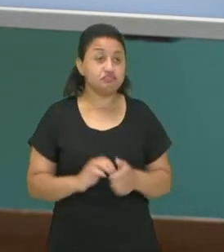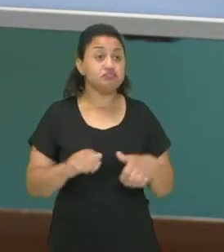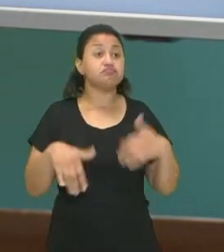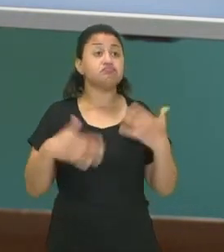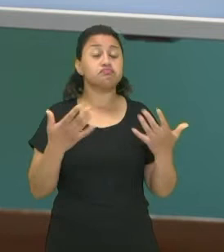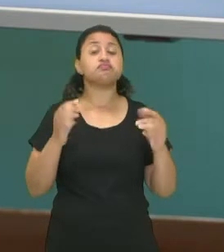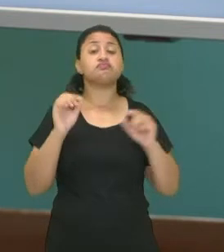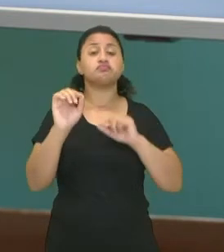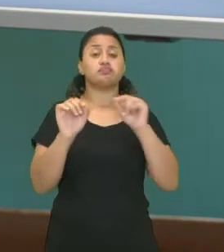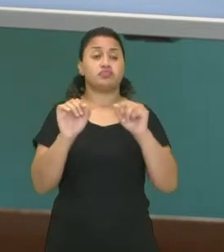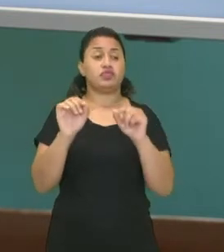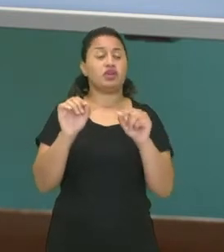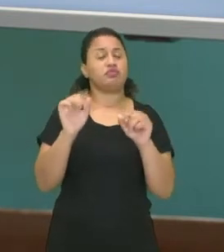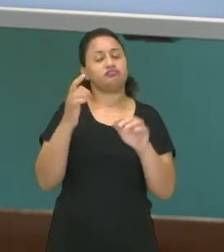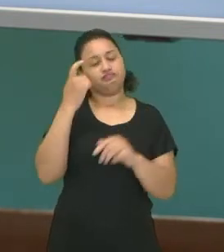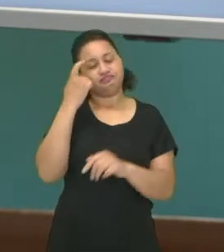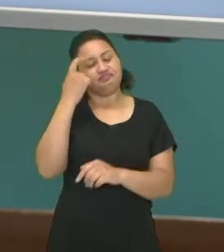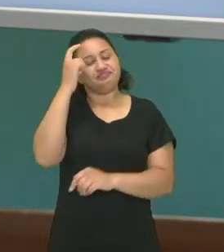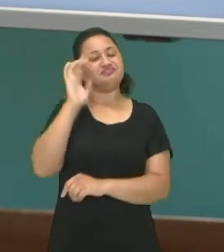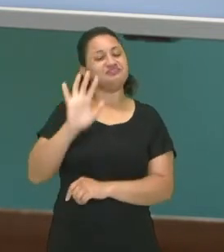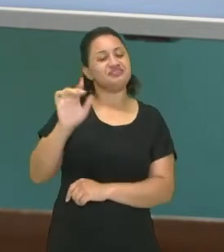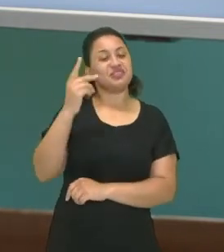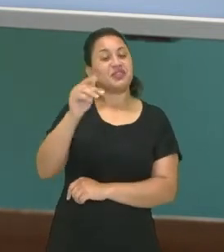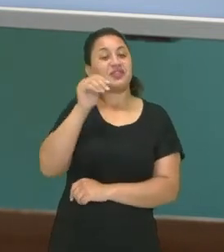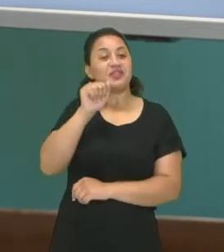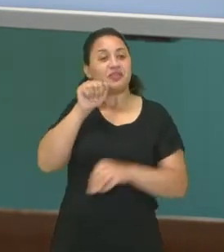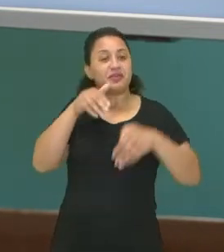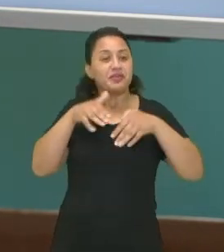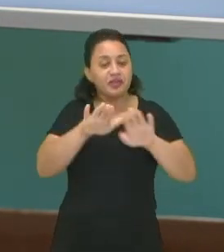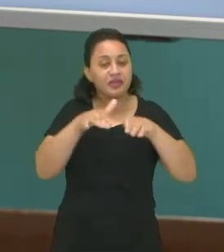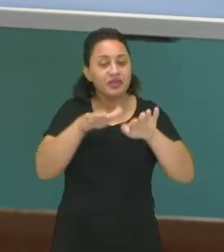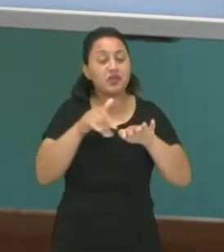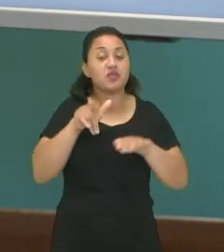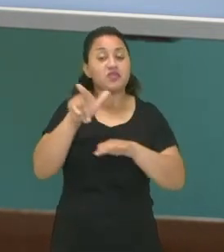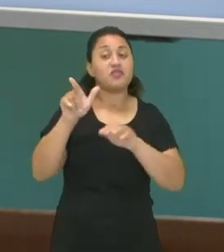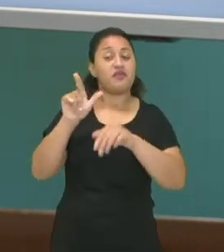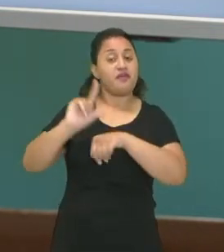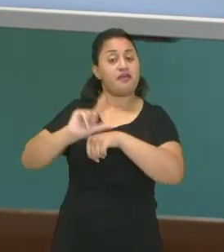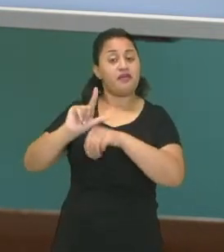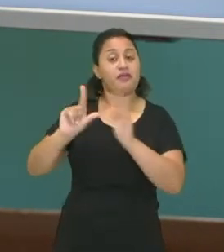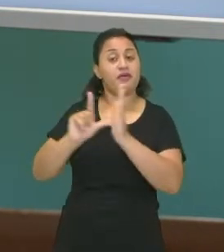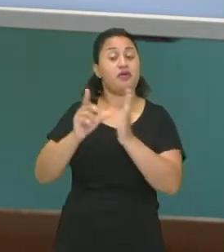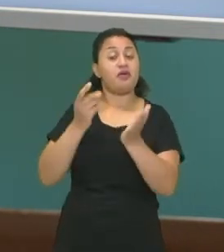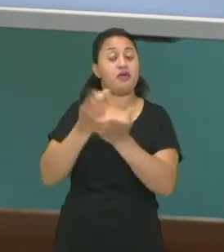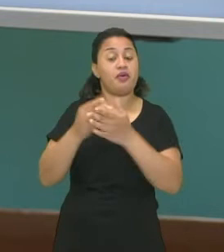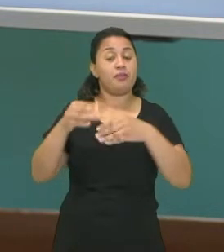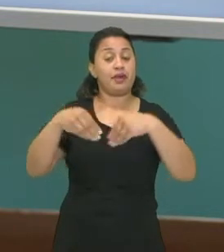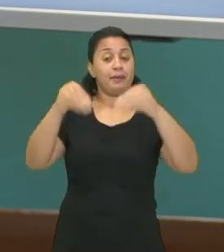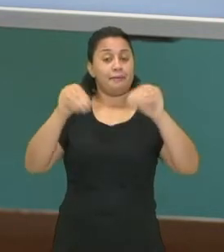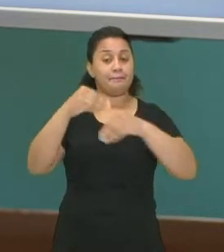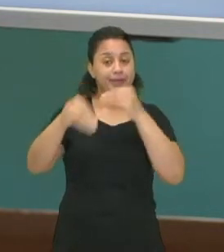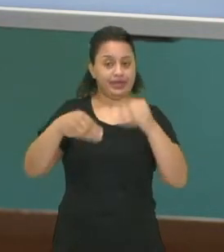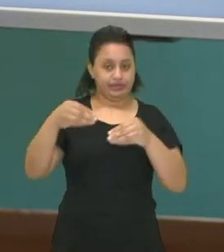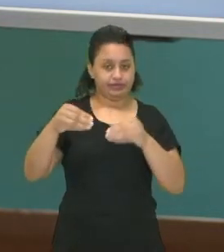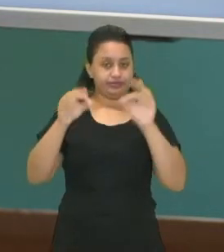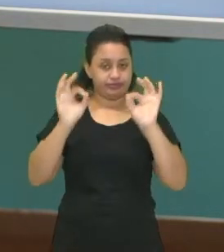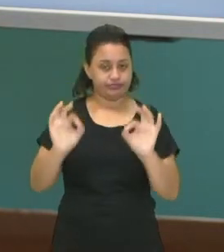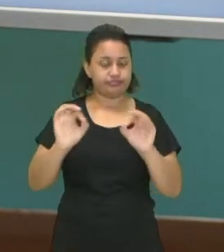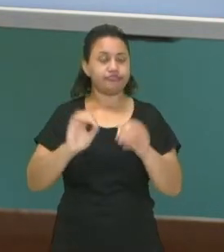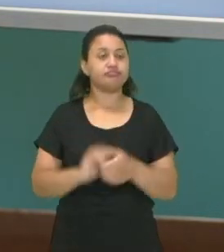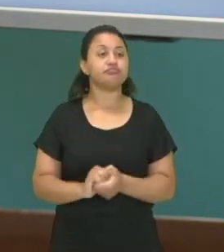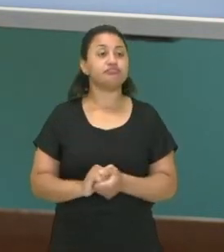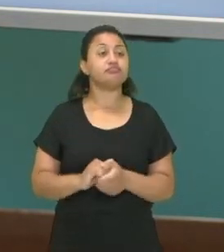lá. Vamos fazer de conta, né, que a sua mãe é costureira e foi até uma loja para comprar tecidos, tá bom?